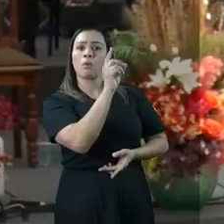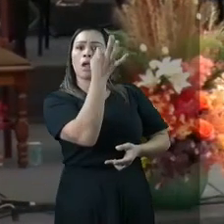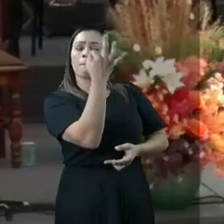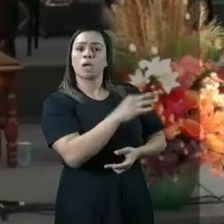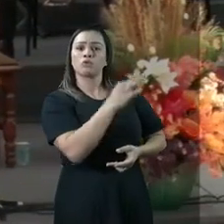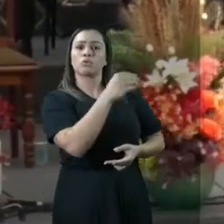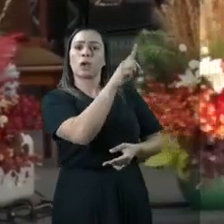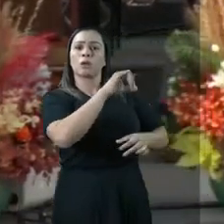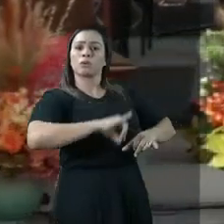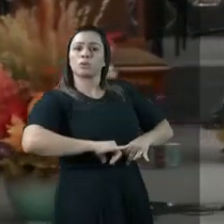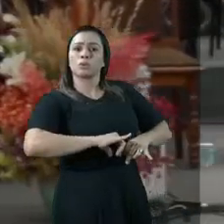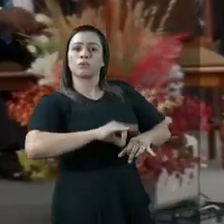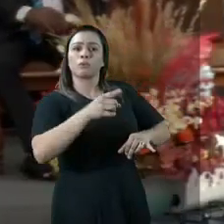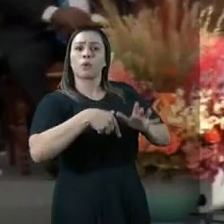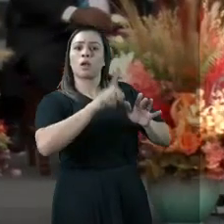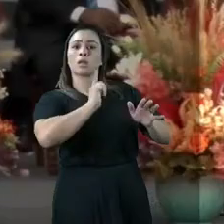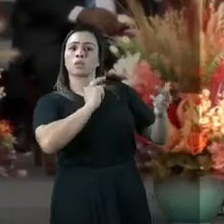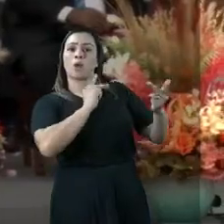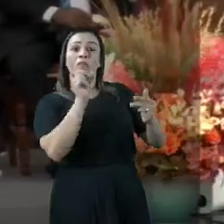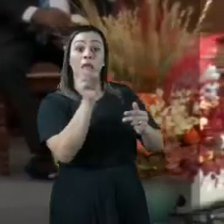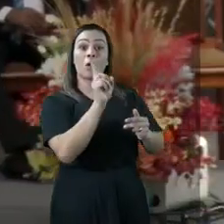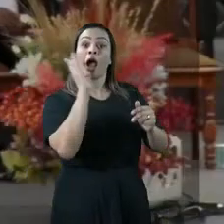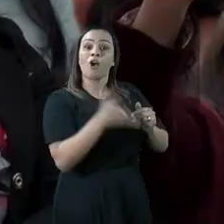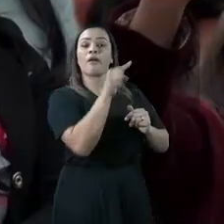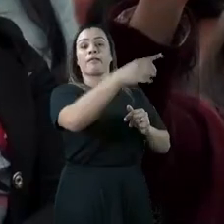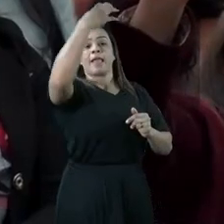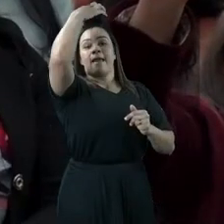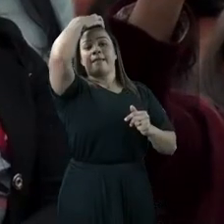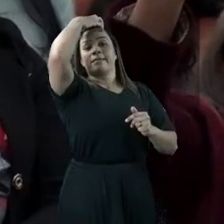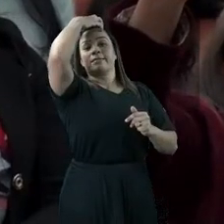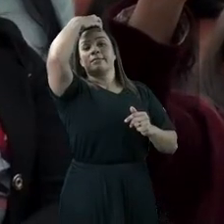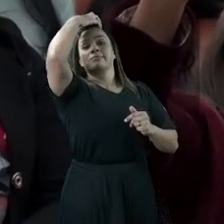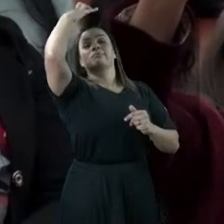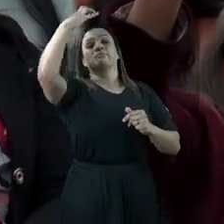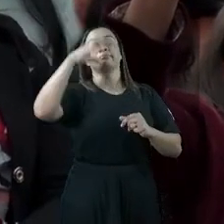mesmo. Ele é o meu rei, ele é o meu rei. Quem...